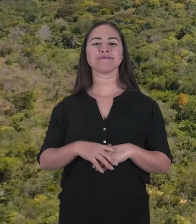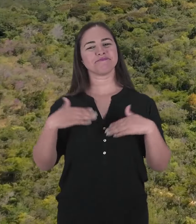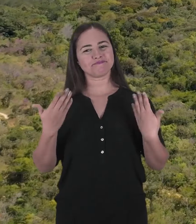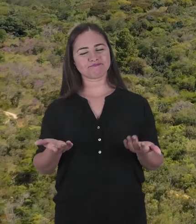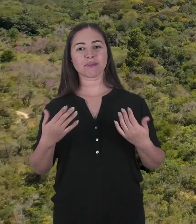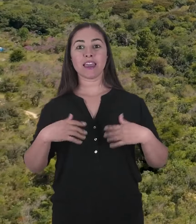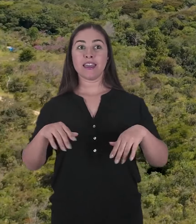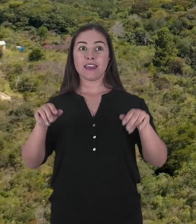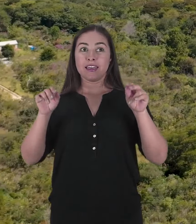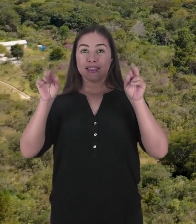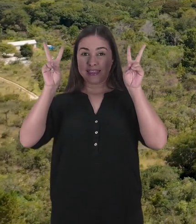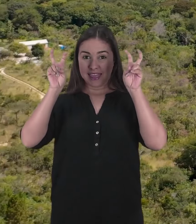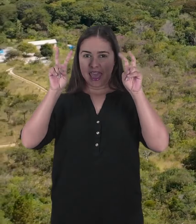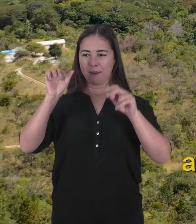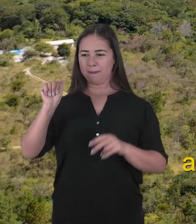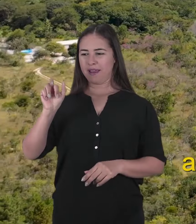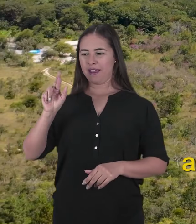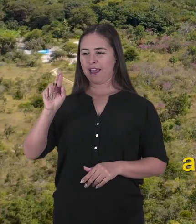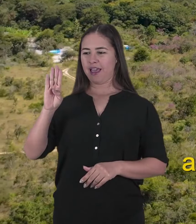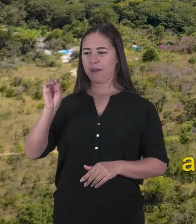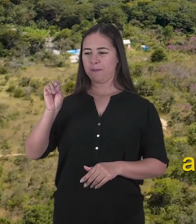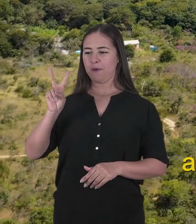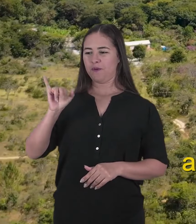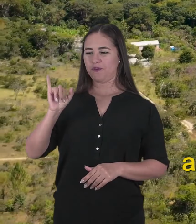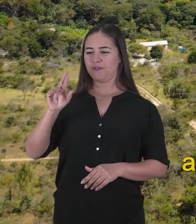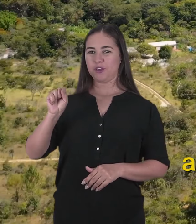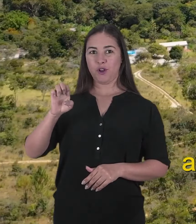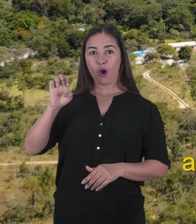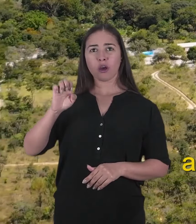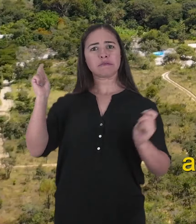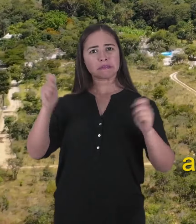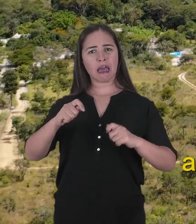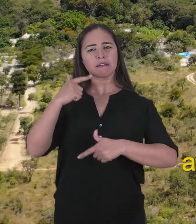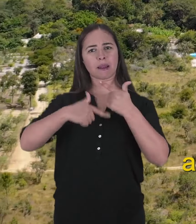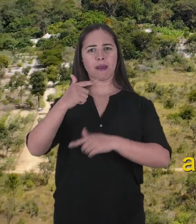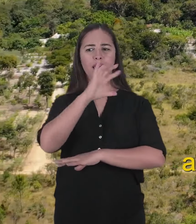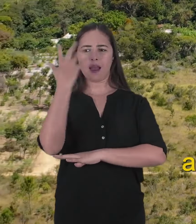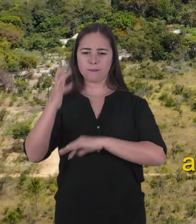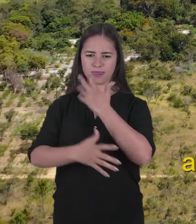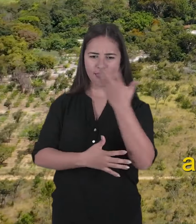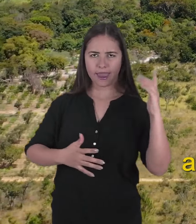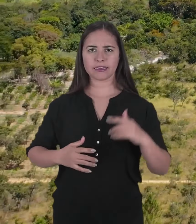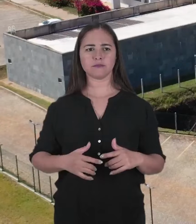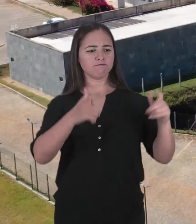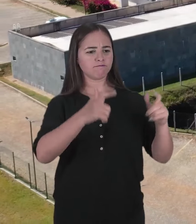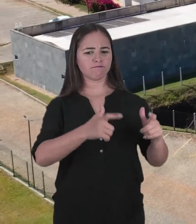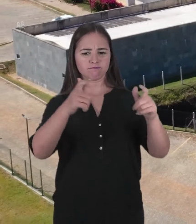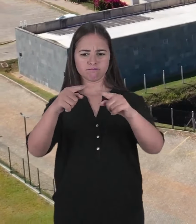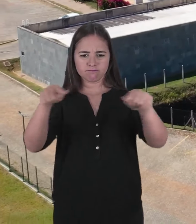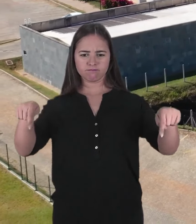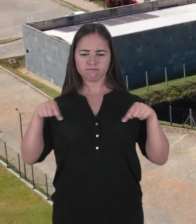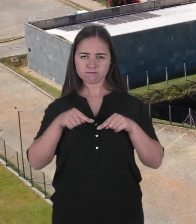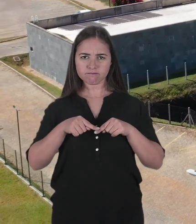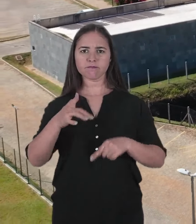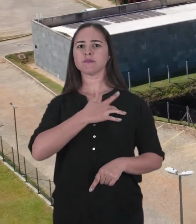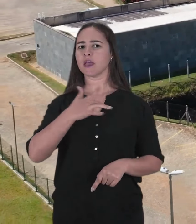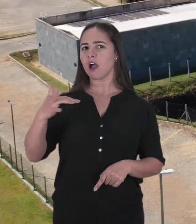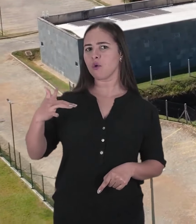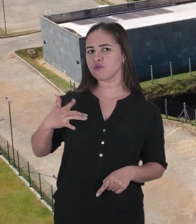verdade, o tema arboviroses, a gente consegue trabalhar meio ambiente, a gente consegue trabalhar território, a gente consegue